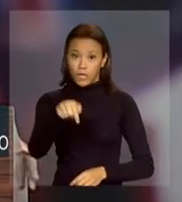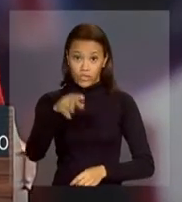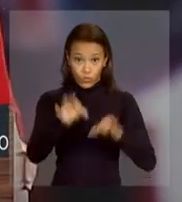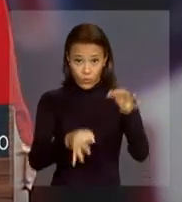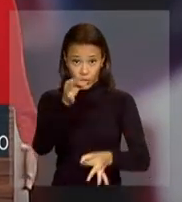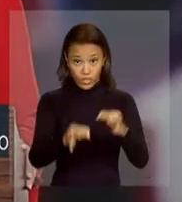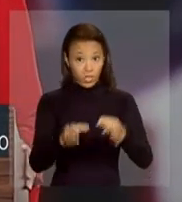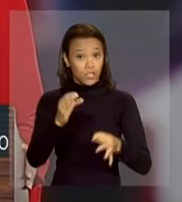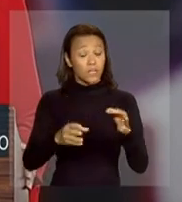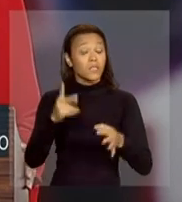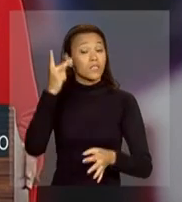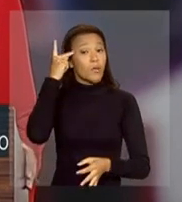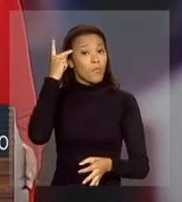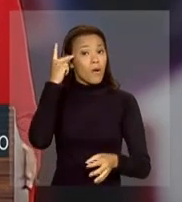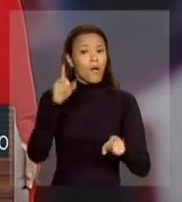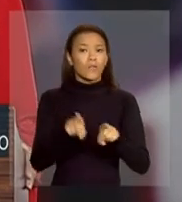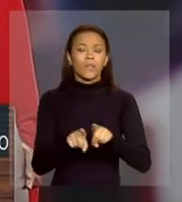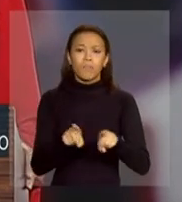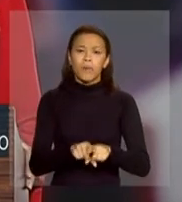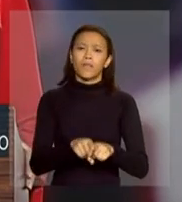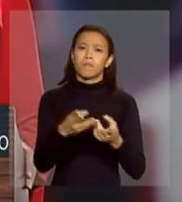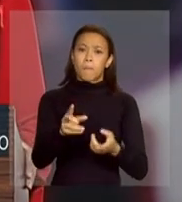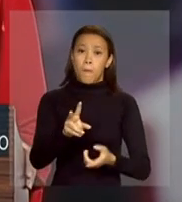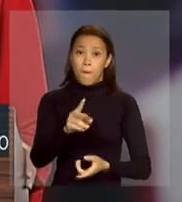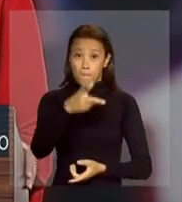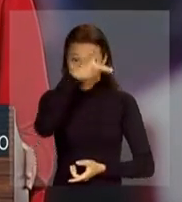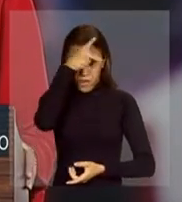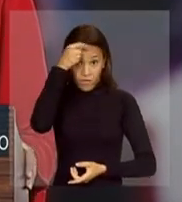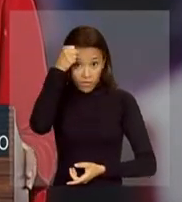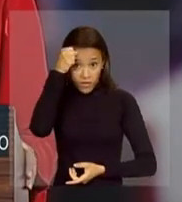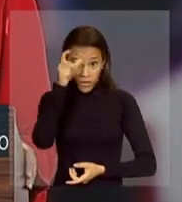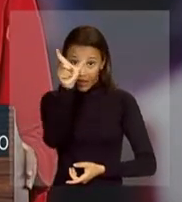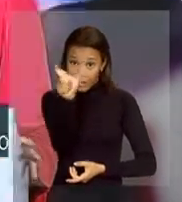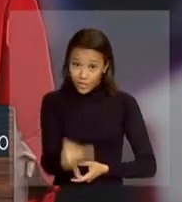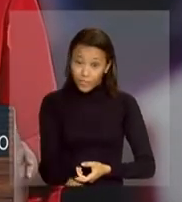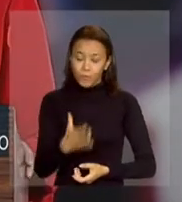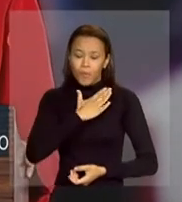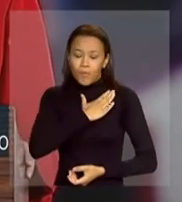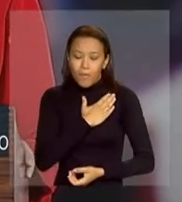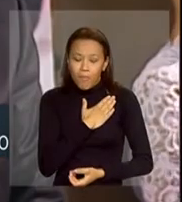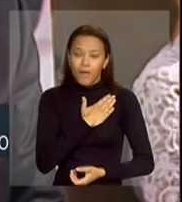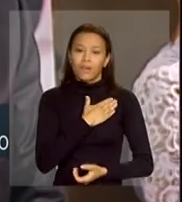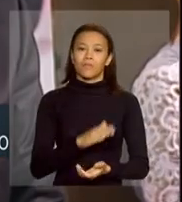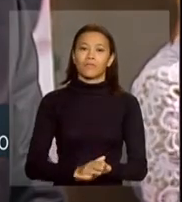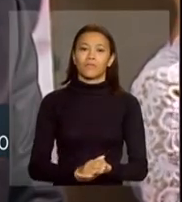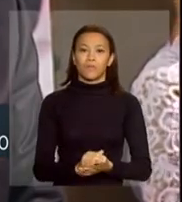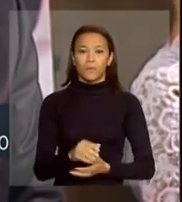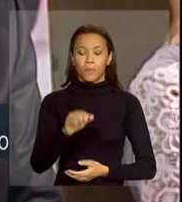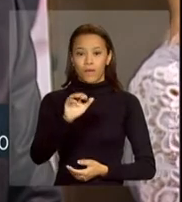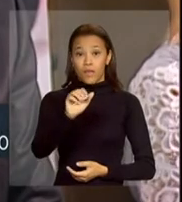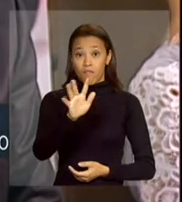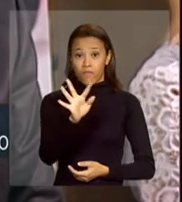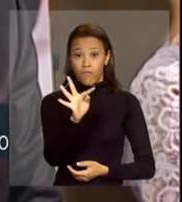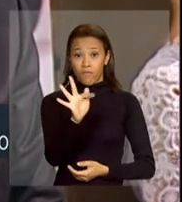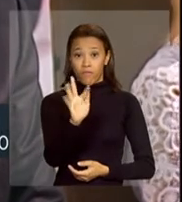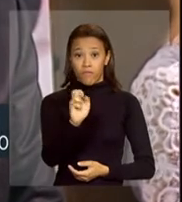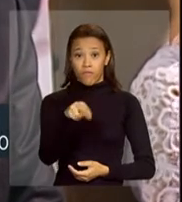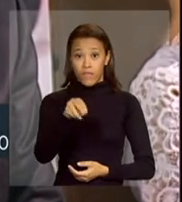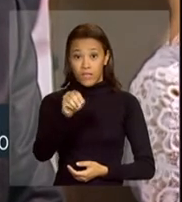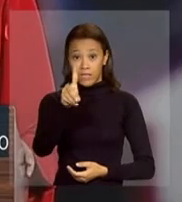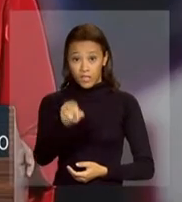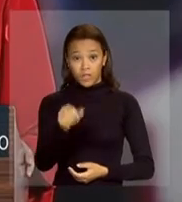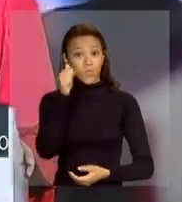Paulo senhor prefeito de São Paulo meu querido Fernando Haddad e minha querida